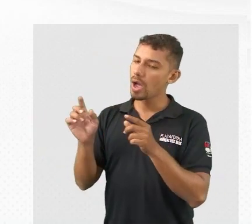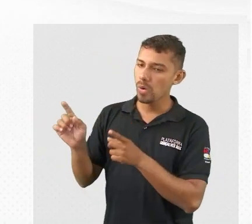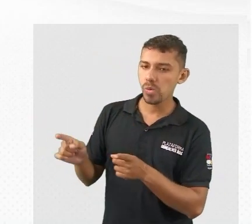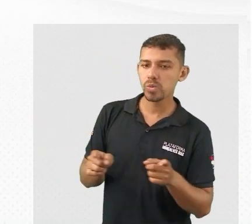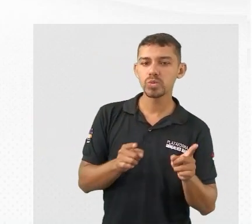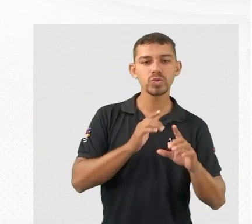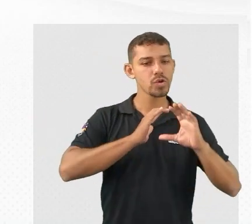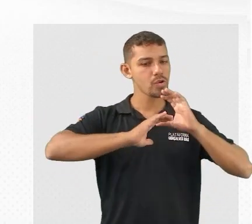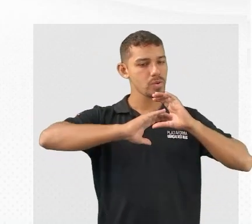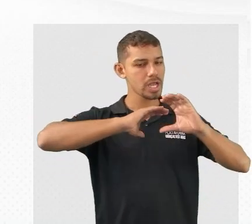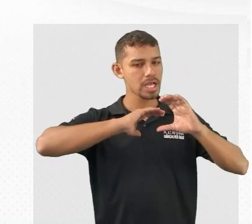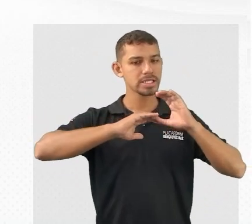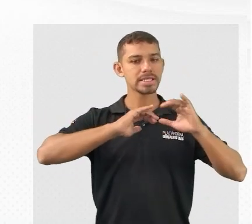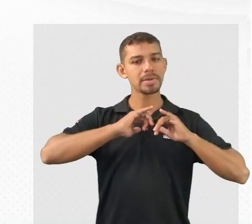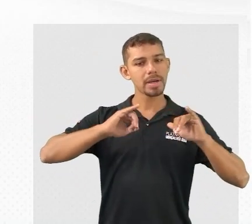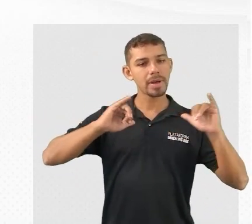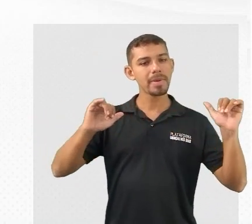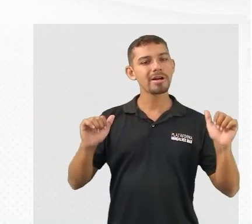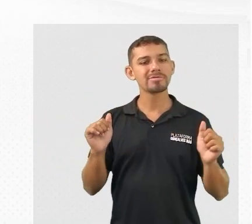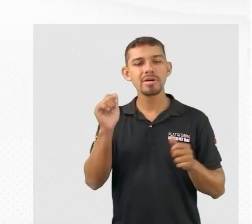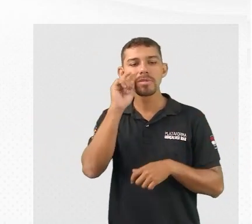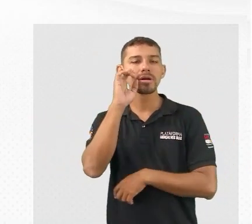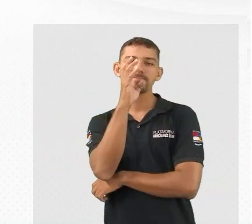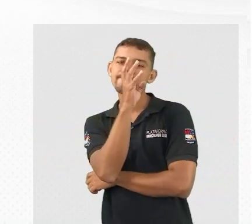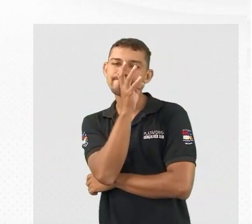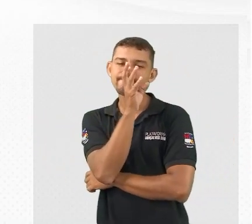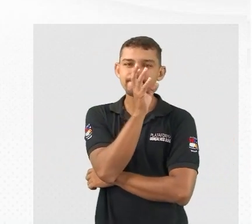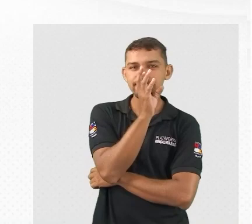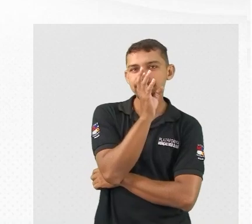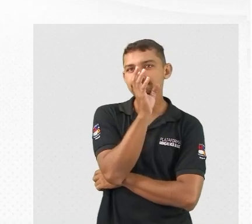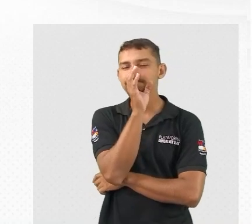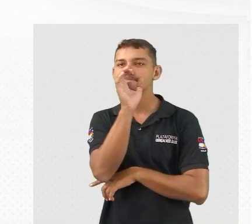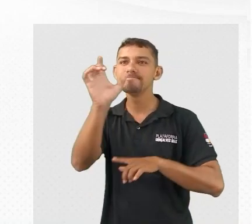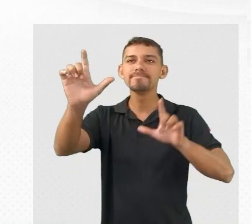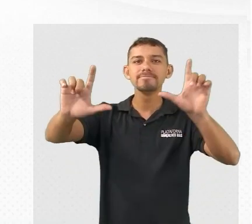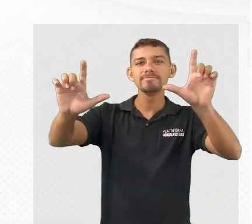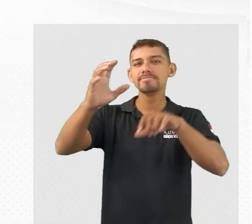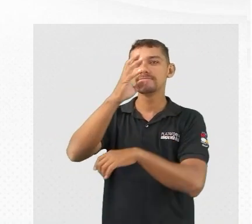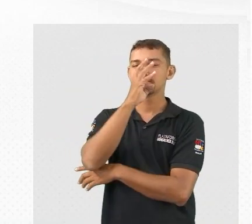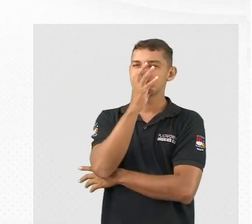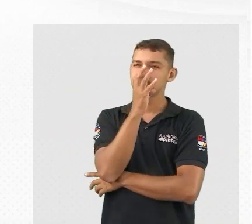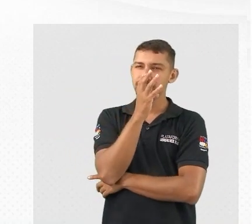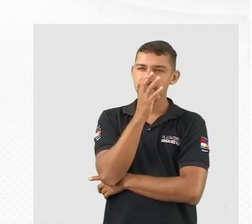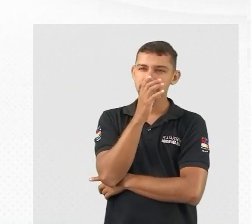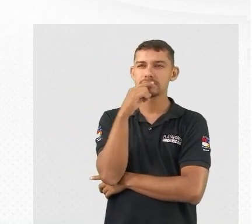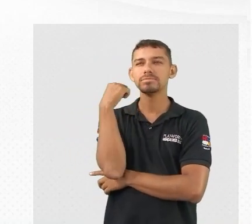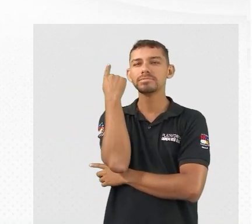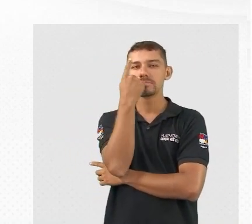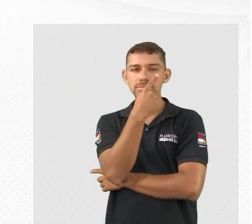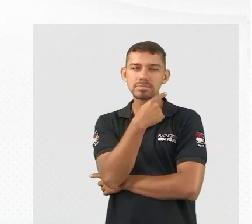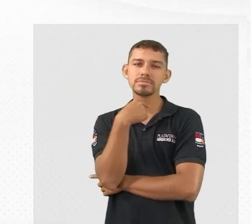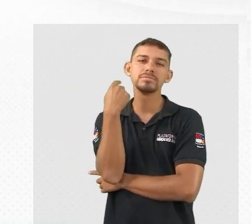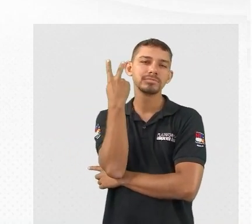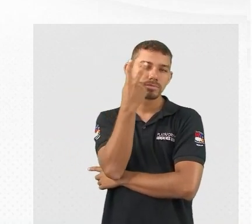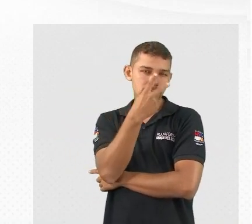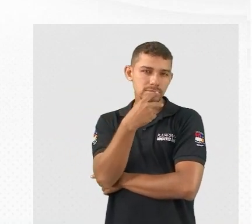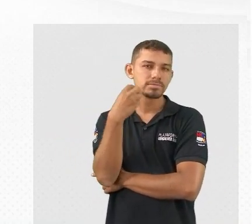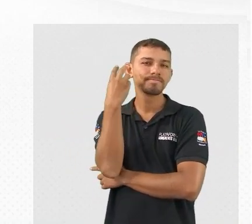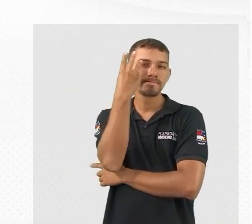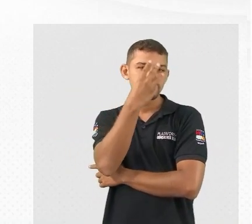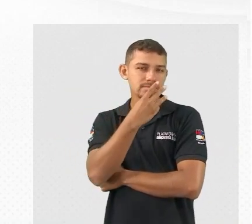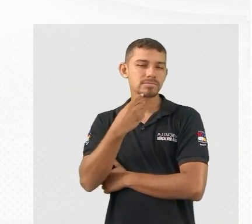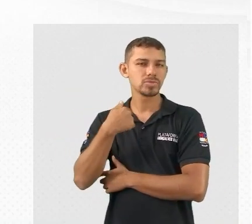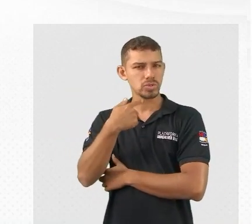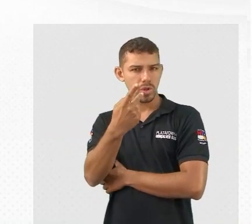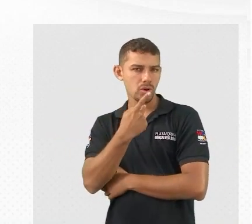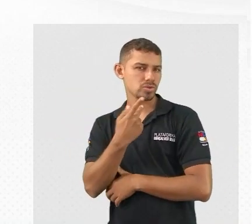de comunicação para produzir o entretenimento midiático. Então, quando você fica aí horas e horas, né, eu,